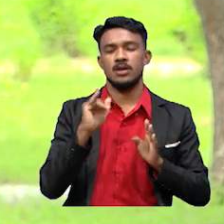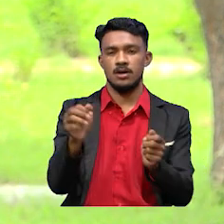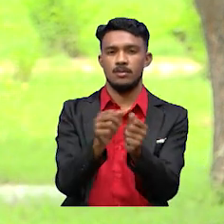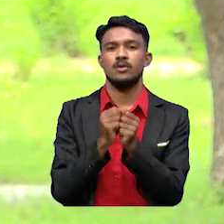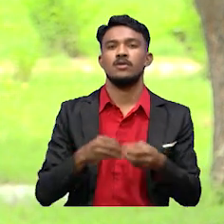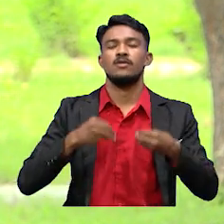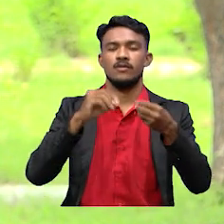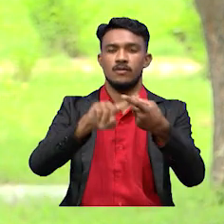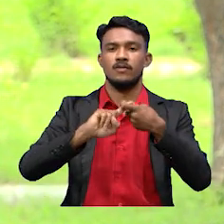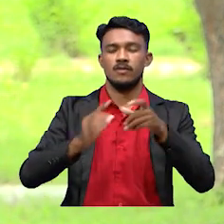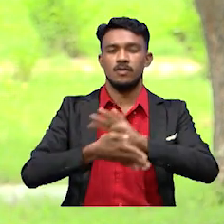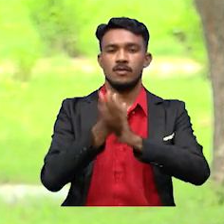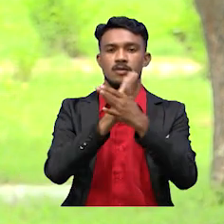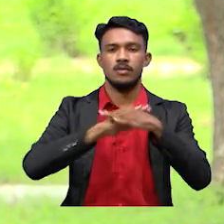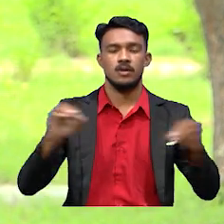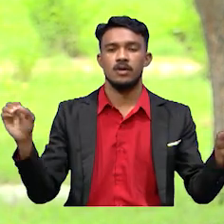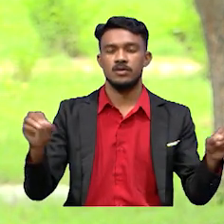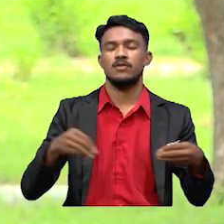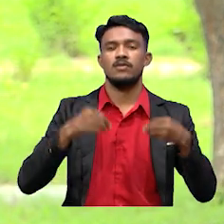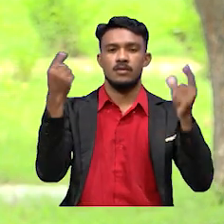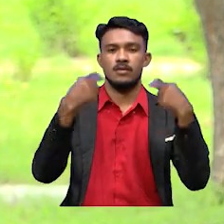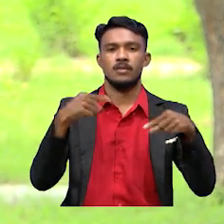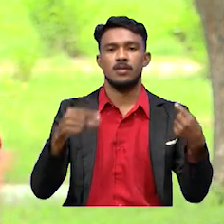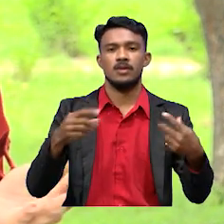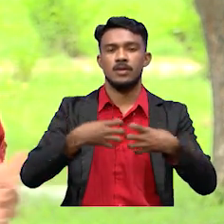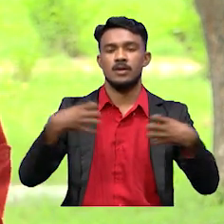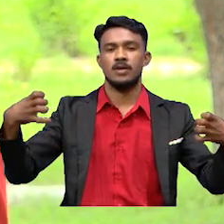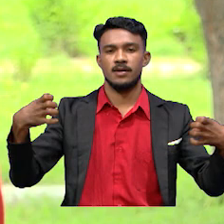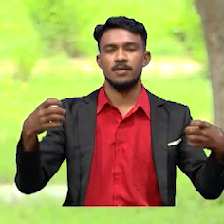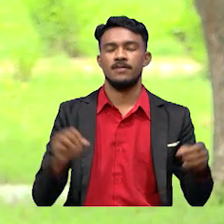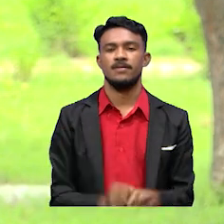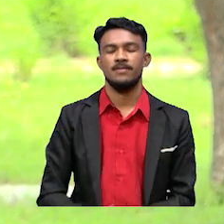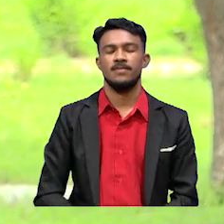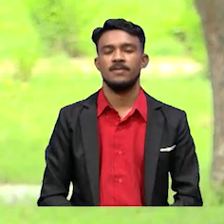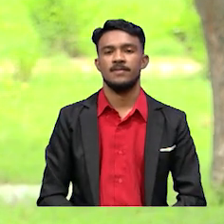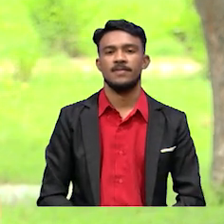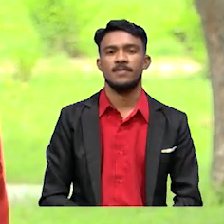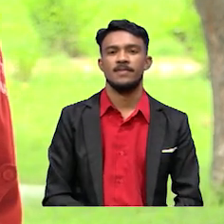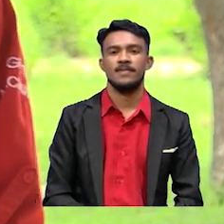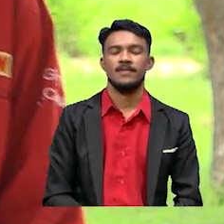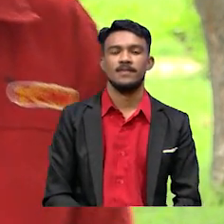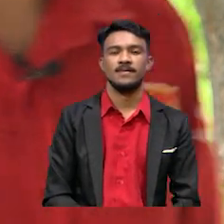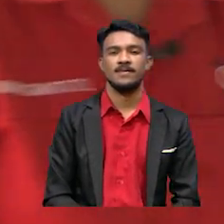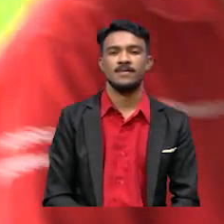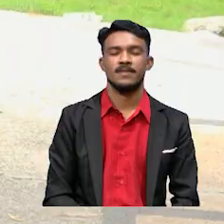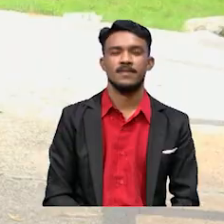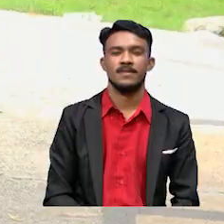mamba malo, lá os trata malo dentro, satan faz malo. Equipa cobertura, GMN.